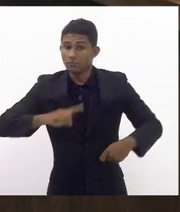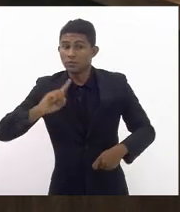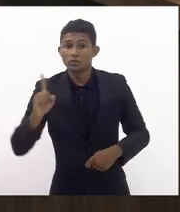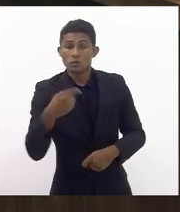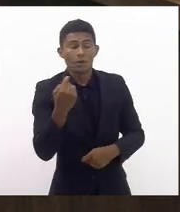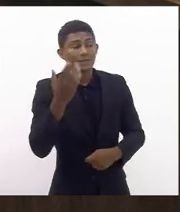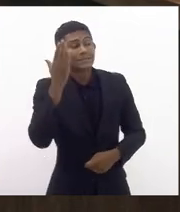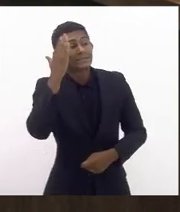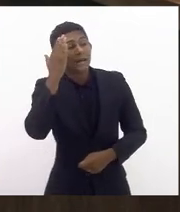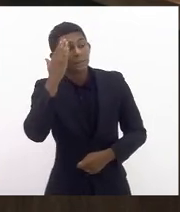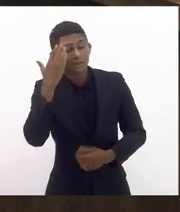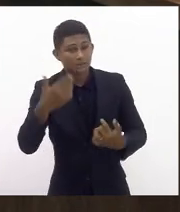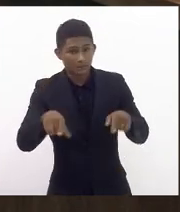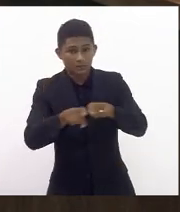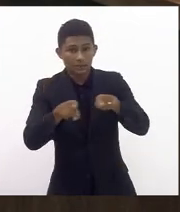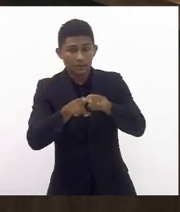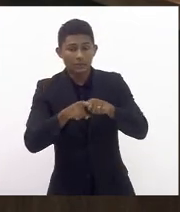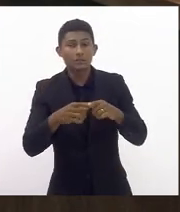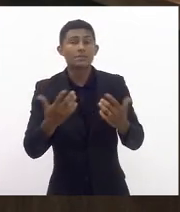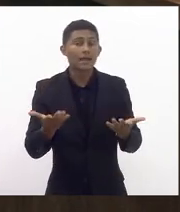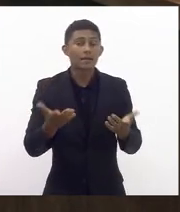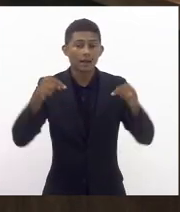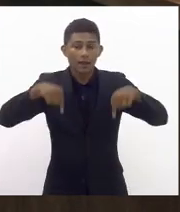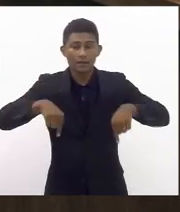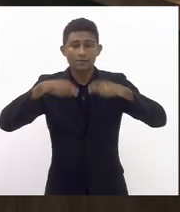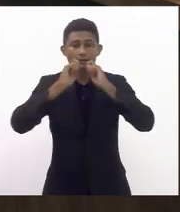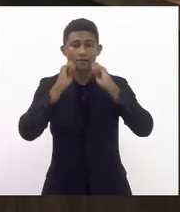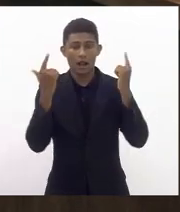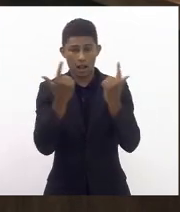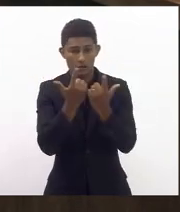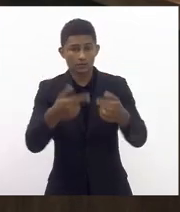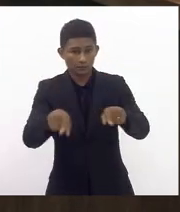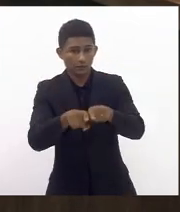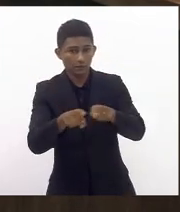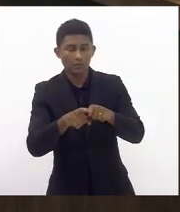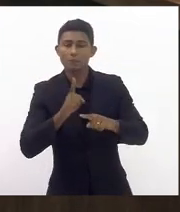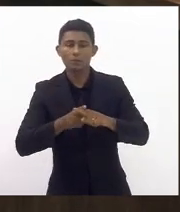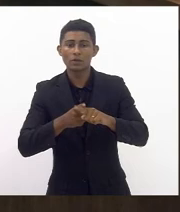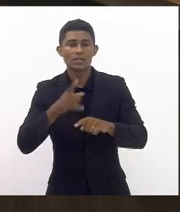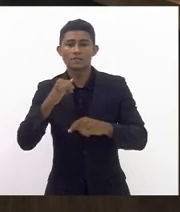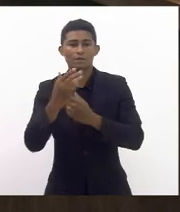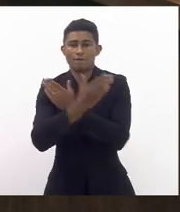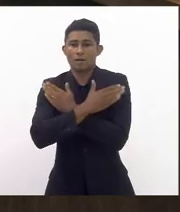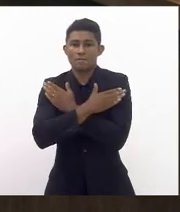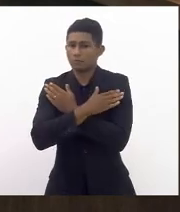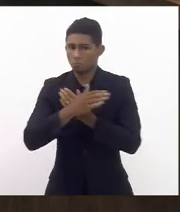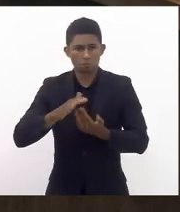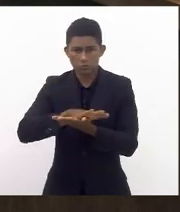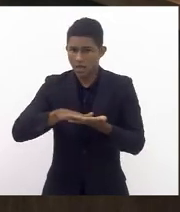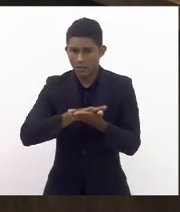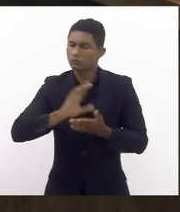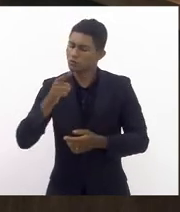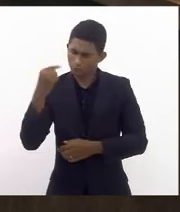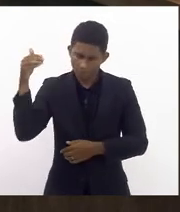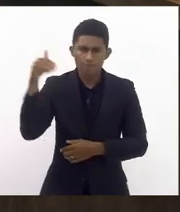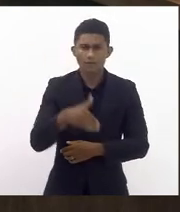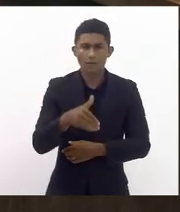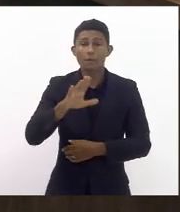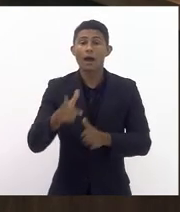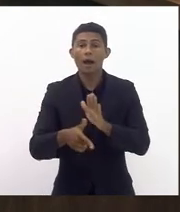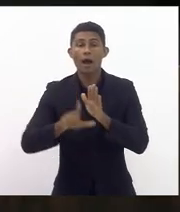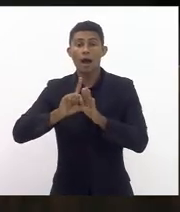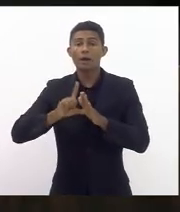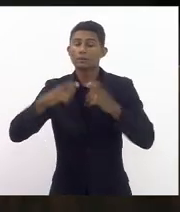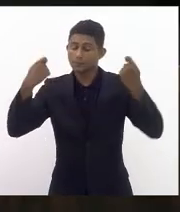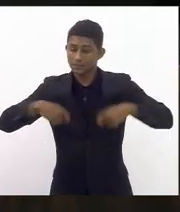isso também se reflete não no parlamento, porque se não for ponto facultativo, nós estaremos aqui, mas a gente precisa saber com uma certa antecedência.